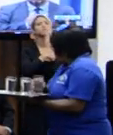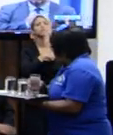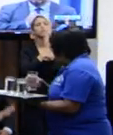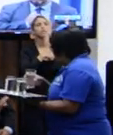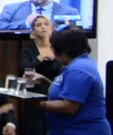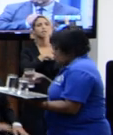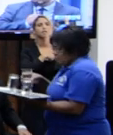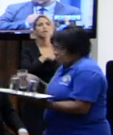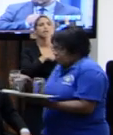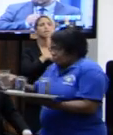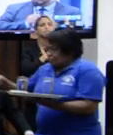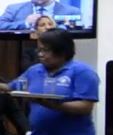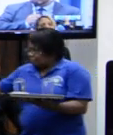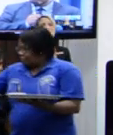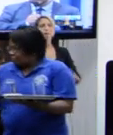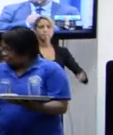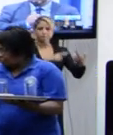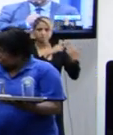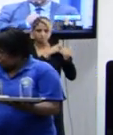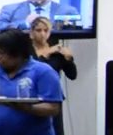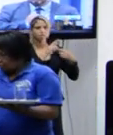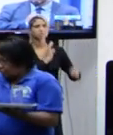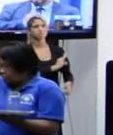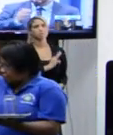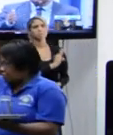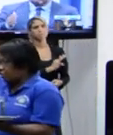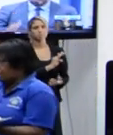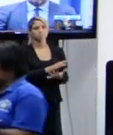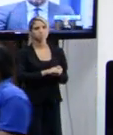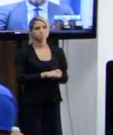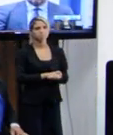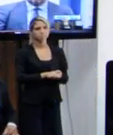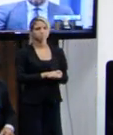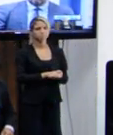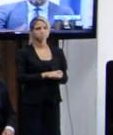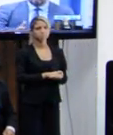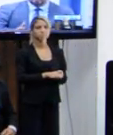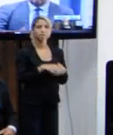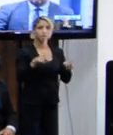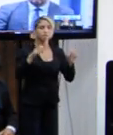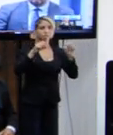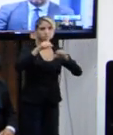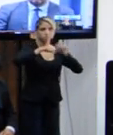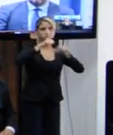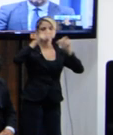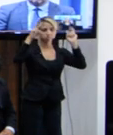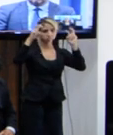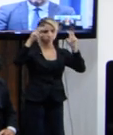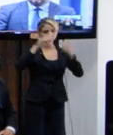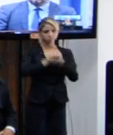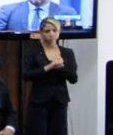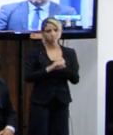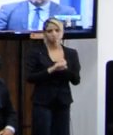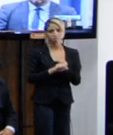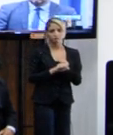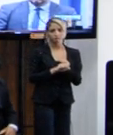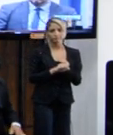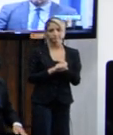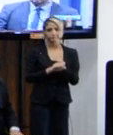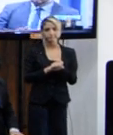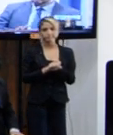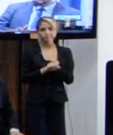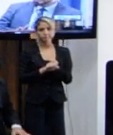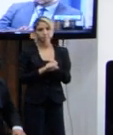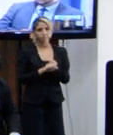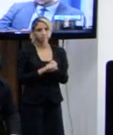importante da representação distrital. E preciso citar, vereador Miguel, finalmente chegando em Vossa Excelência, tentar